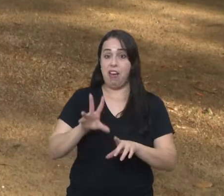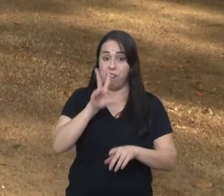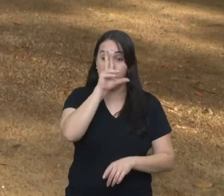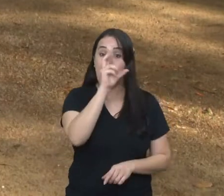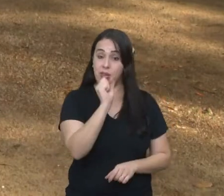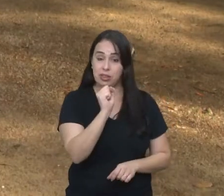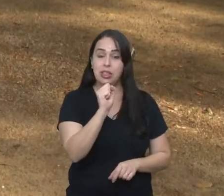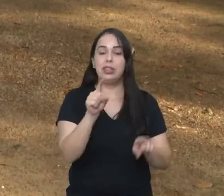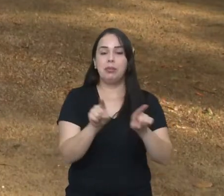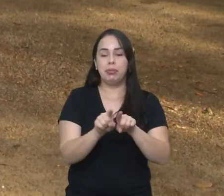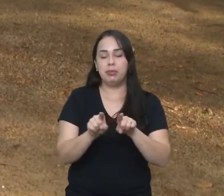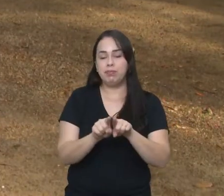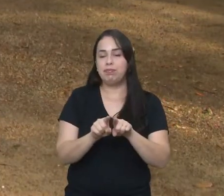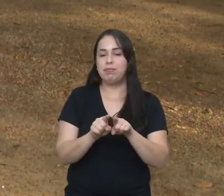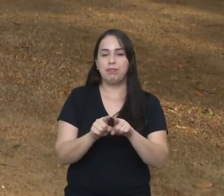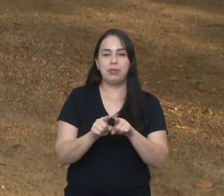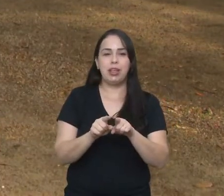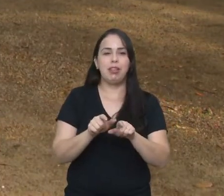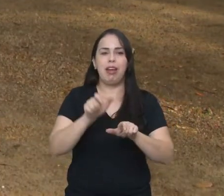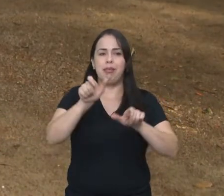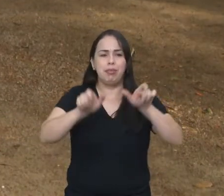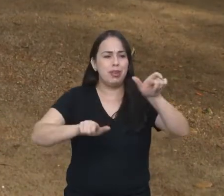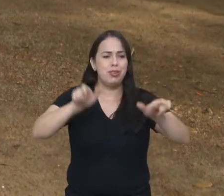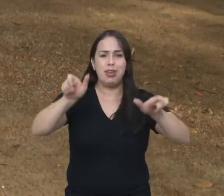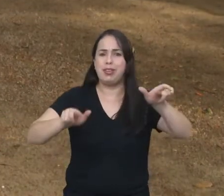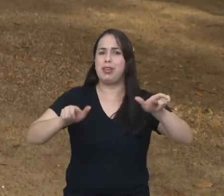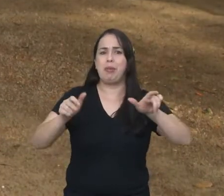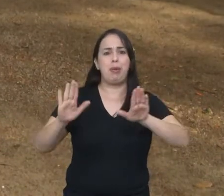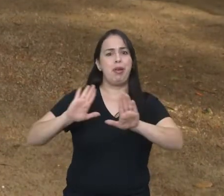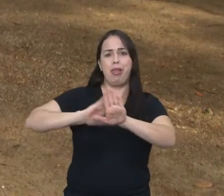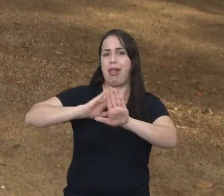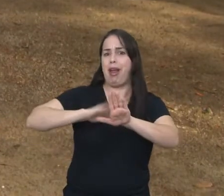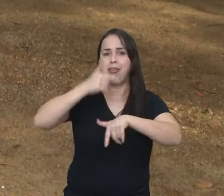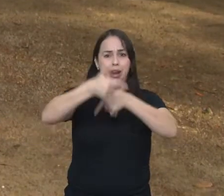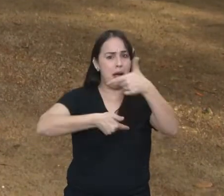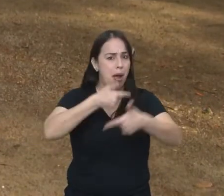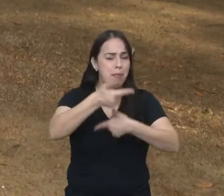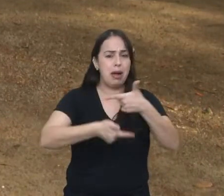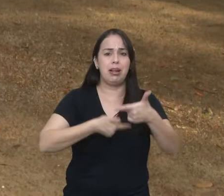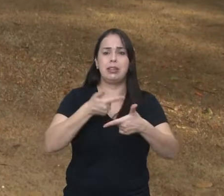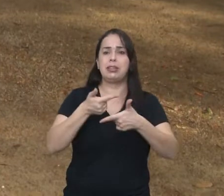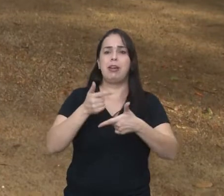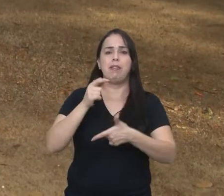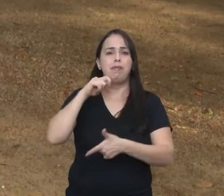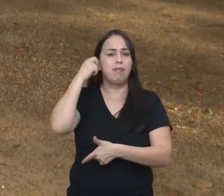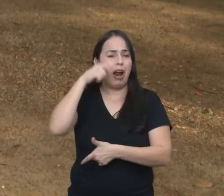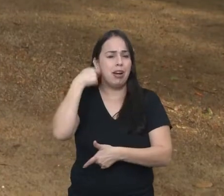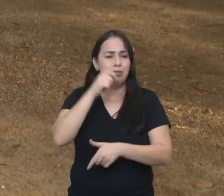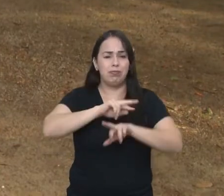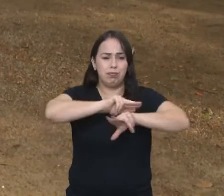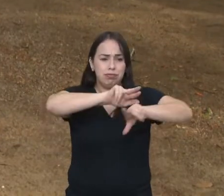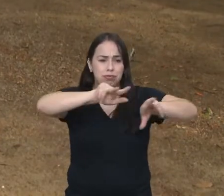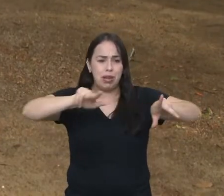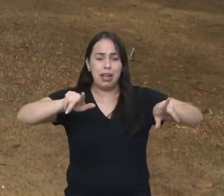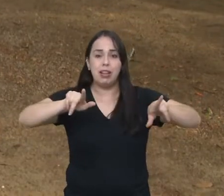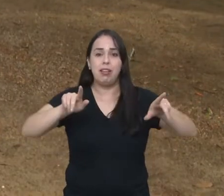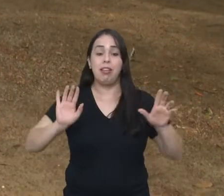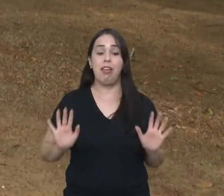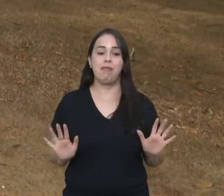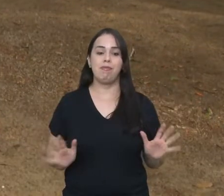E que envolve muita gente, envolve o comércio, envolve todos os artistas e assim